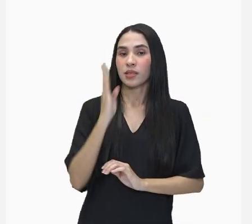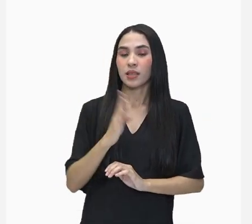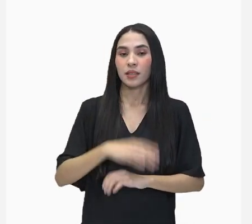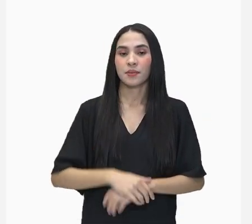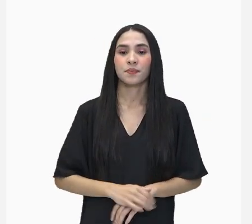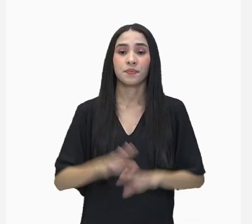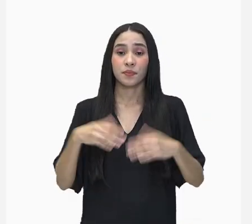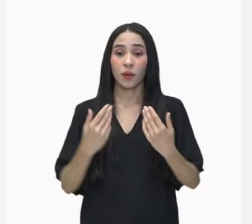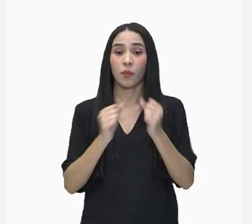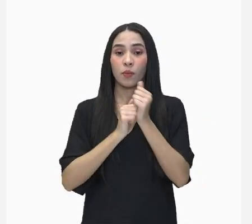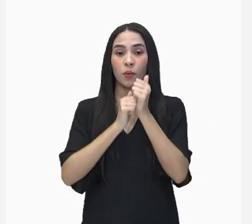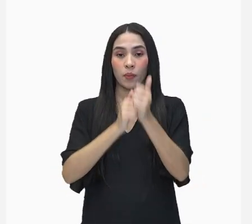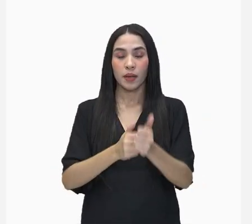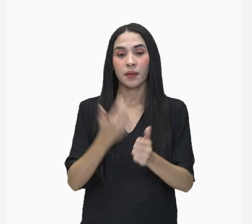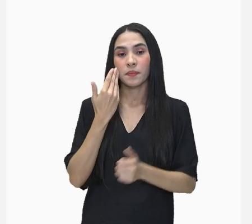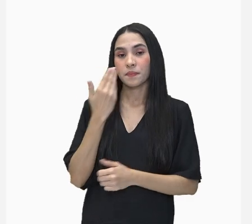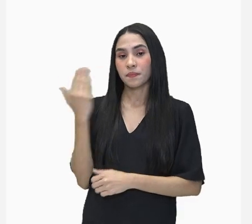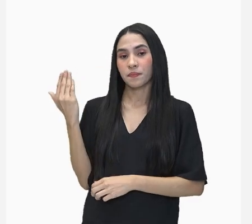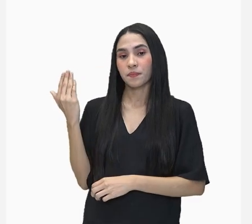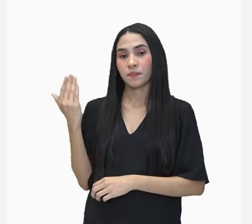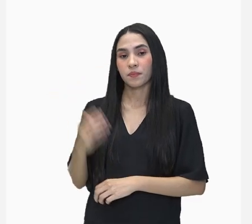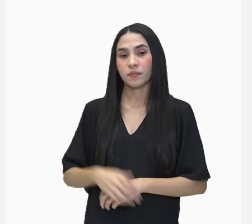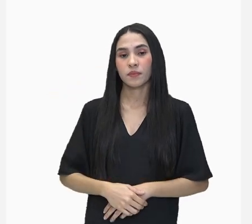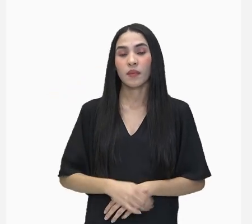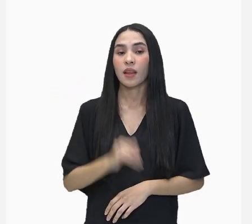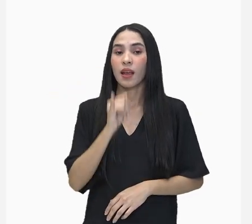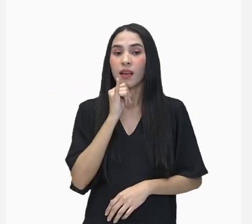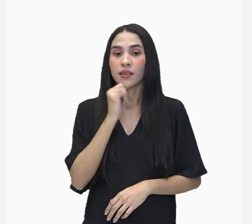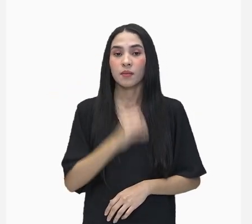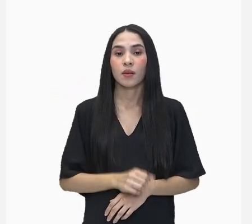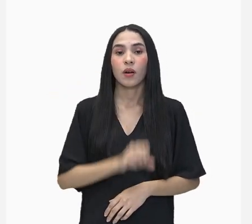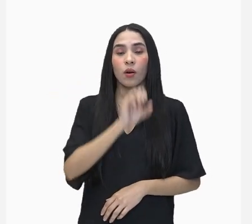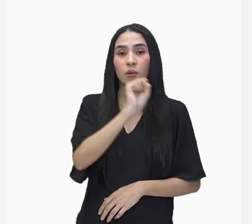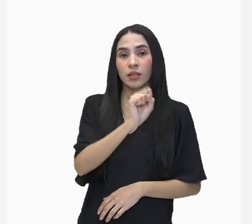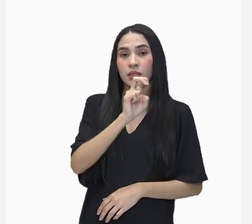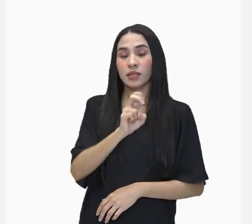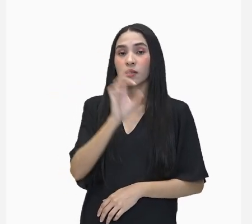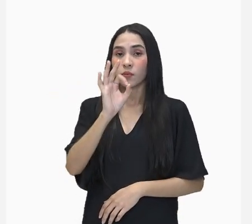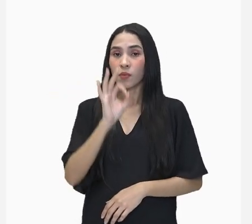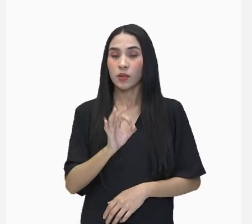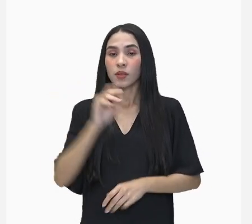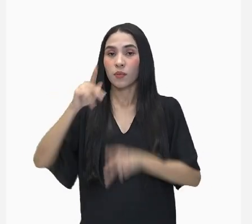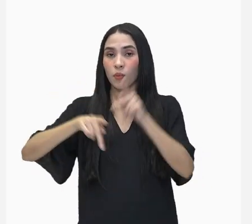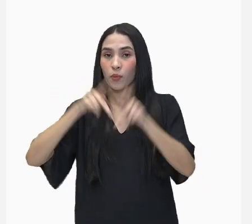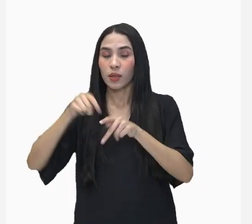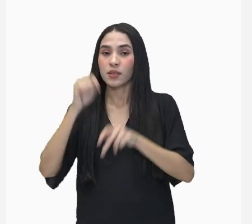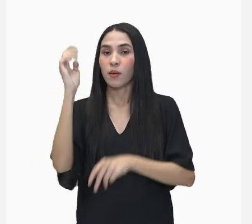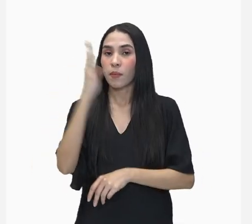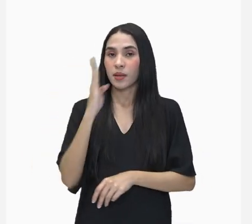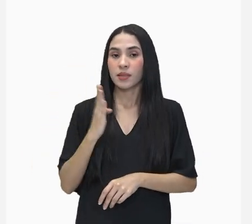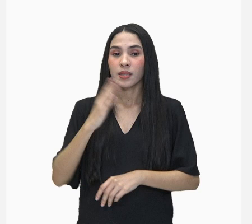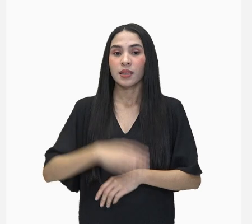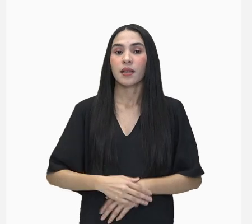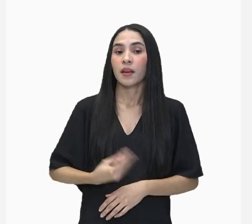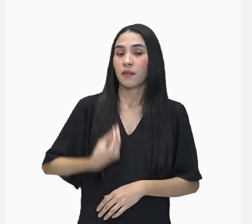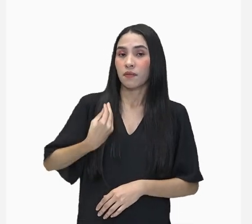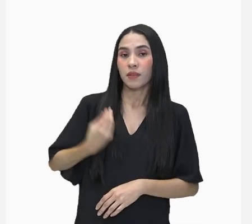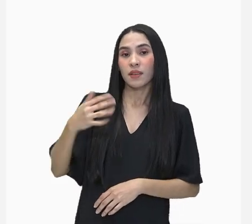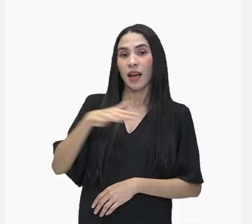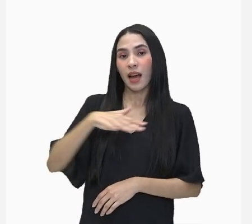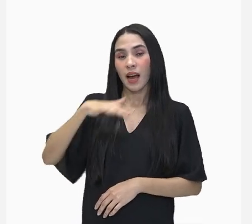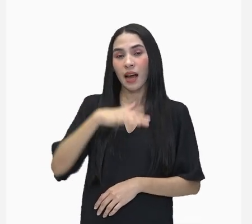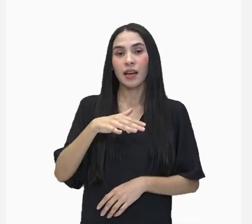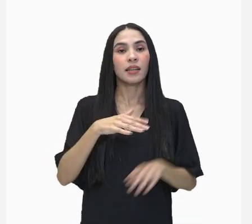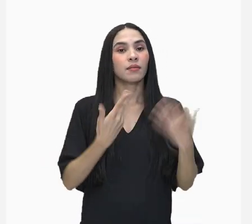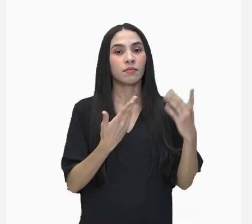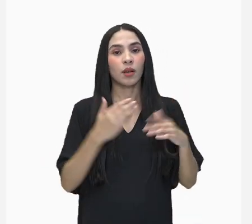gente pode estar acompanhando através desse gráfico, por exemplo, 85% da população brasileira vive na área